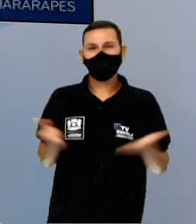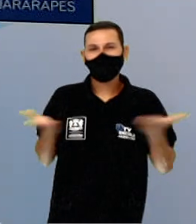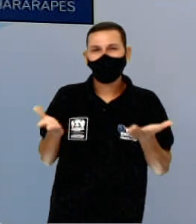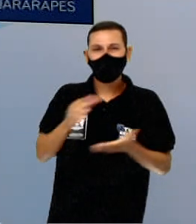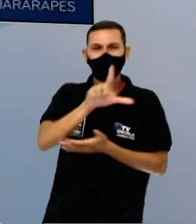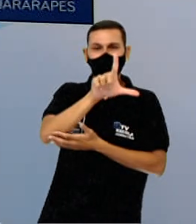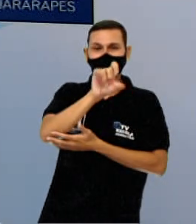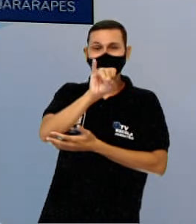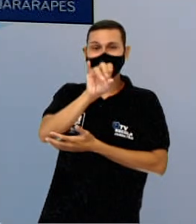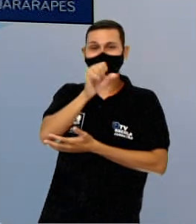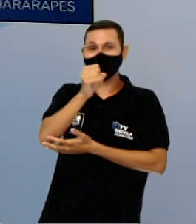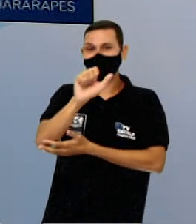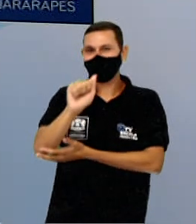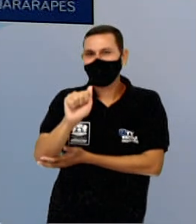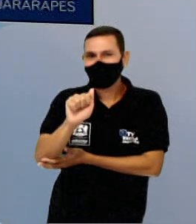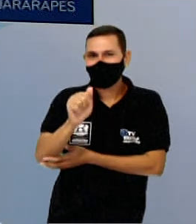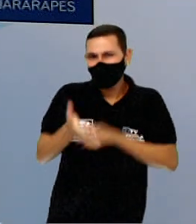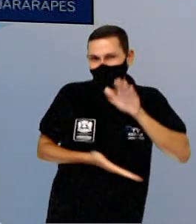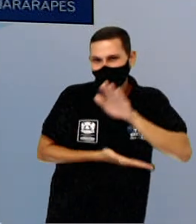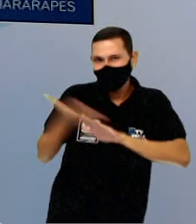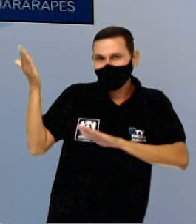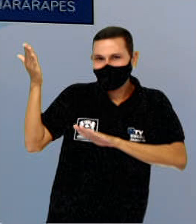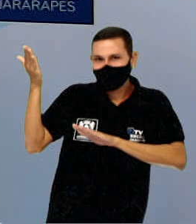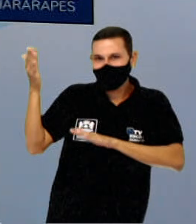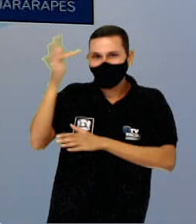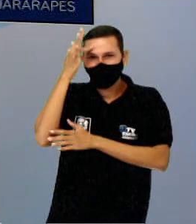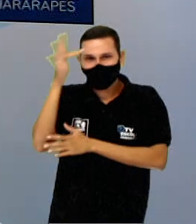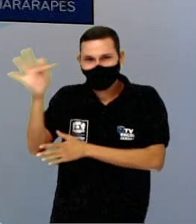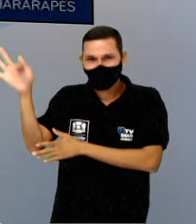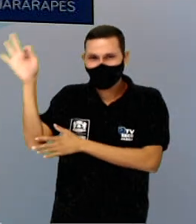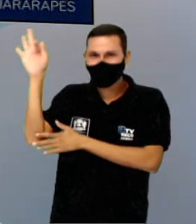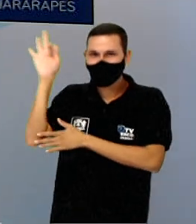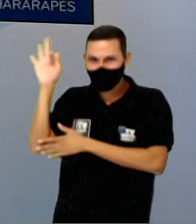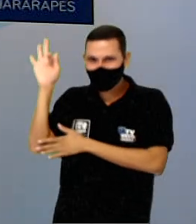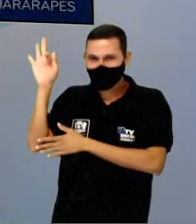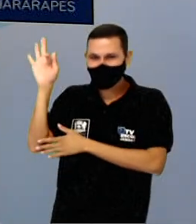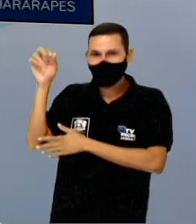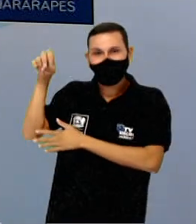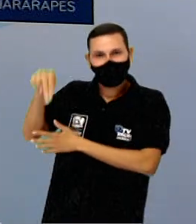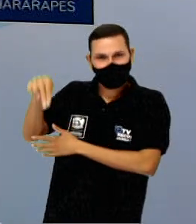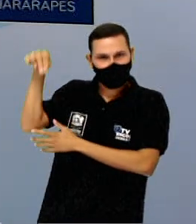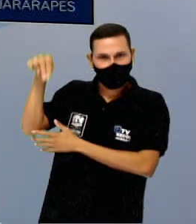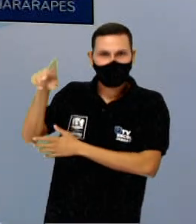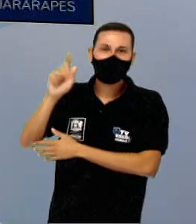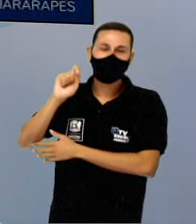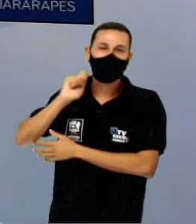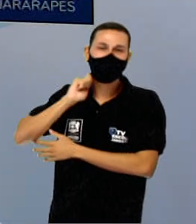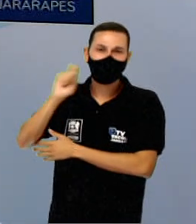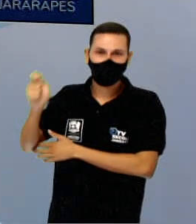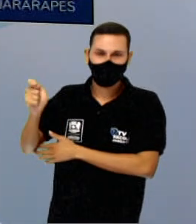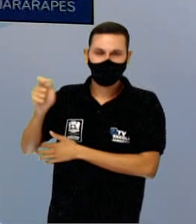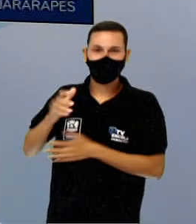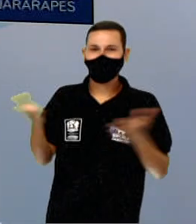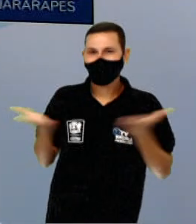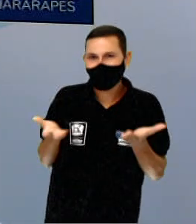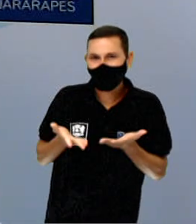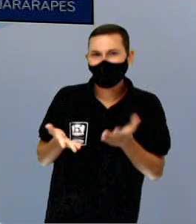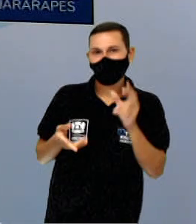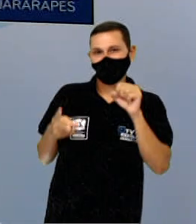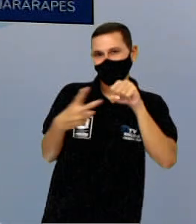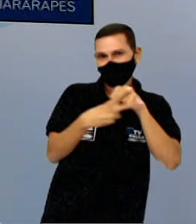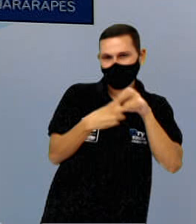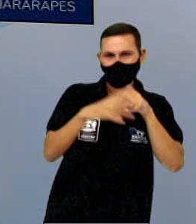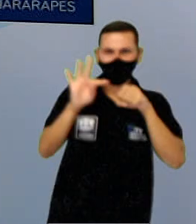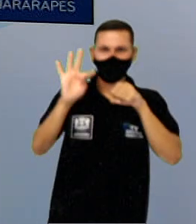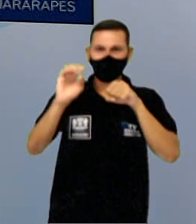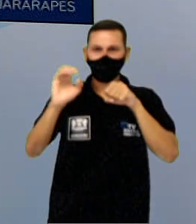Lisa vai viajar para Paris em novembro certo a gente tem aqui novamente o verbo to be his